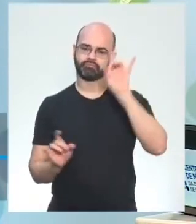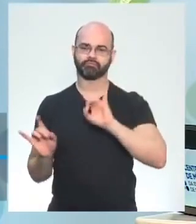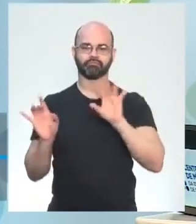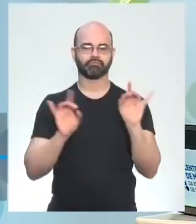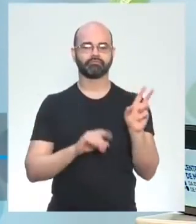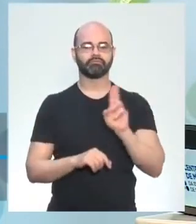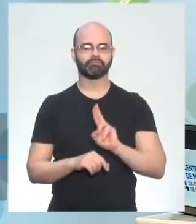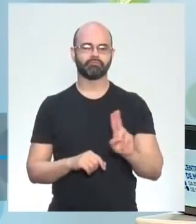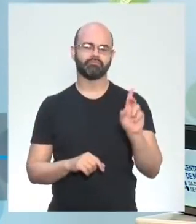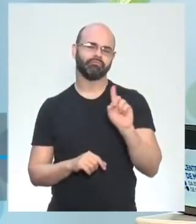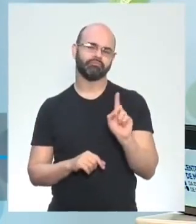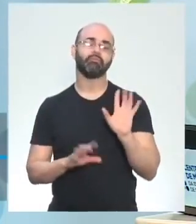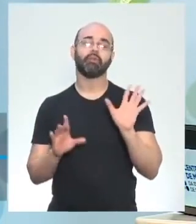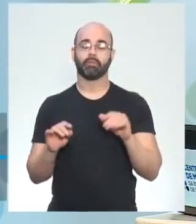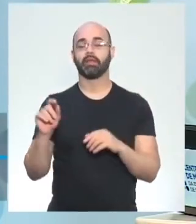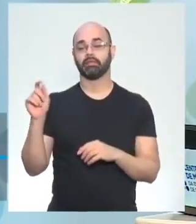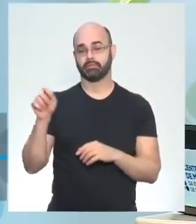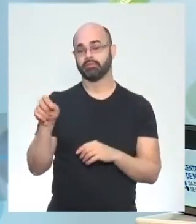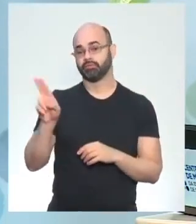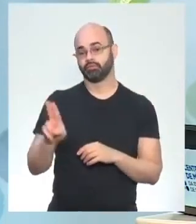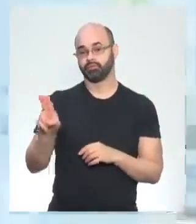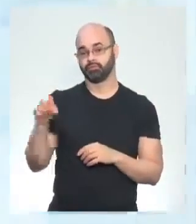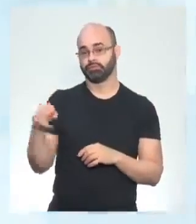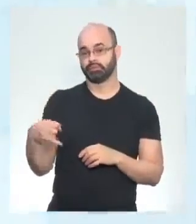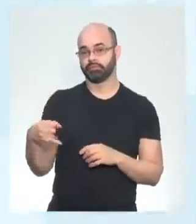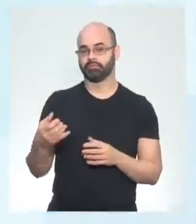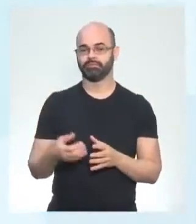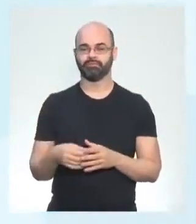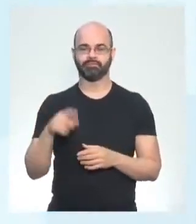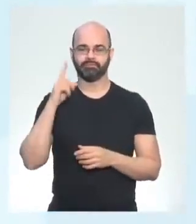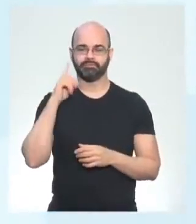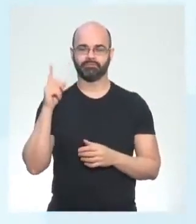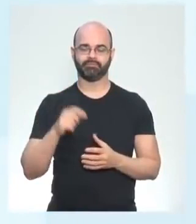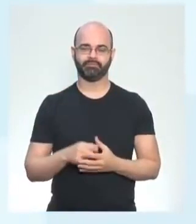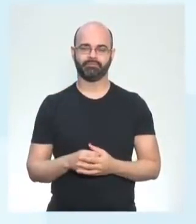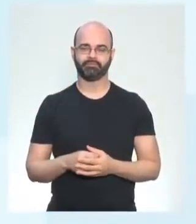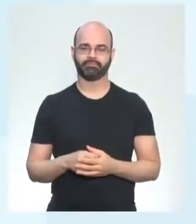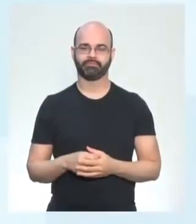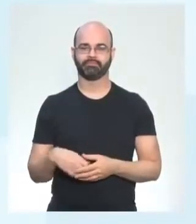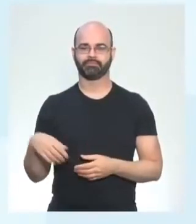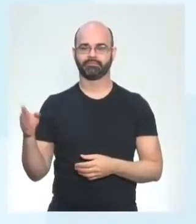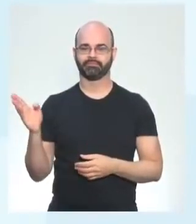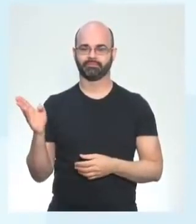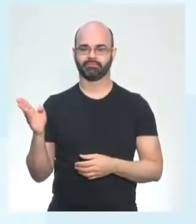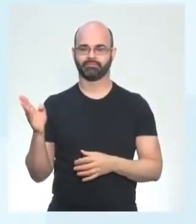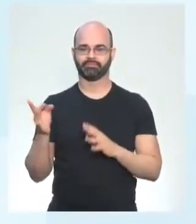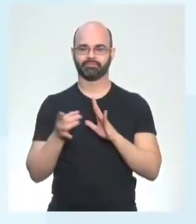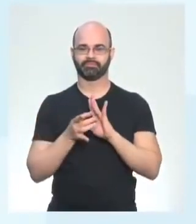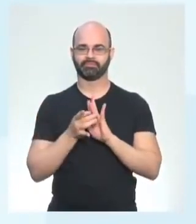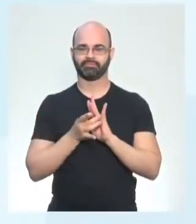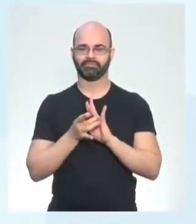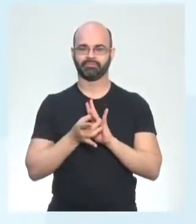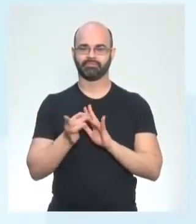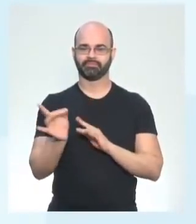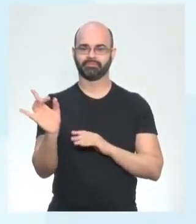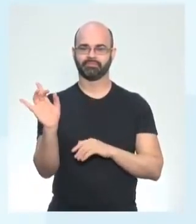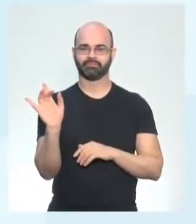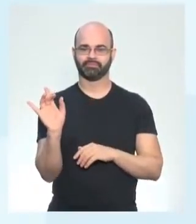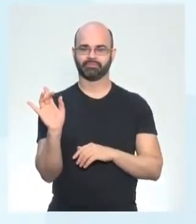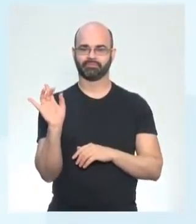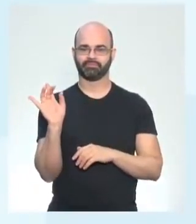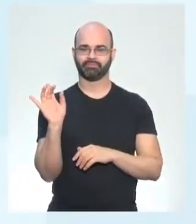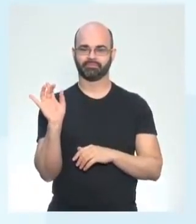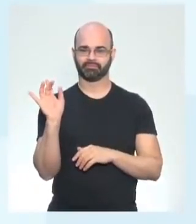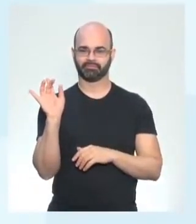sim utilizada. Na telinha de vocês vai aparecer a resolução, que é o seguinte. Então aí eu peguei um anel e eu tenho que separar o que